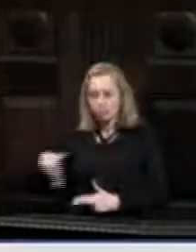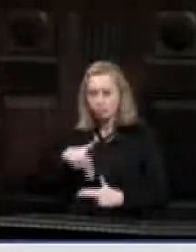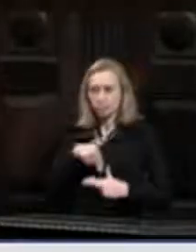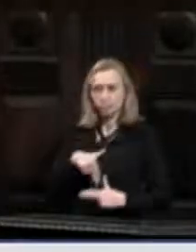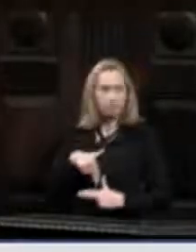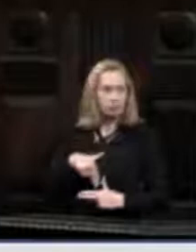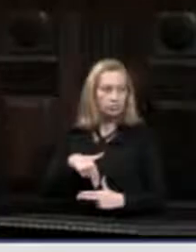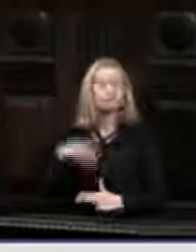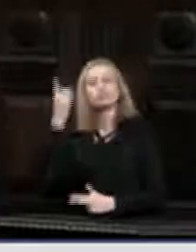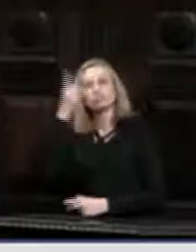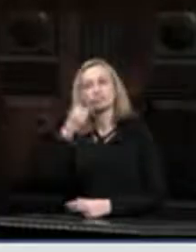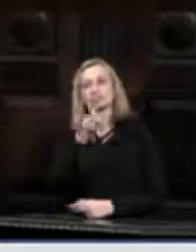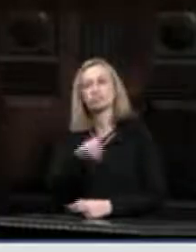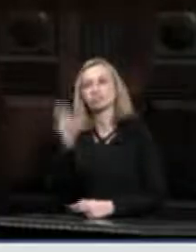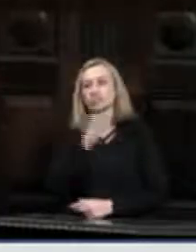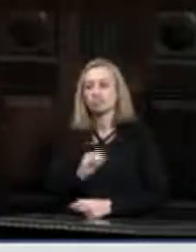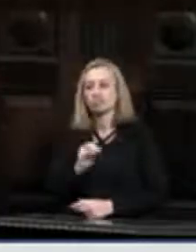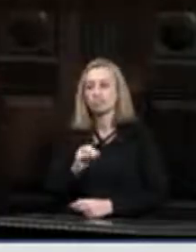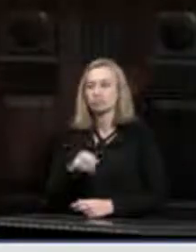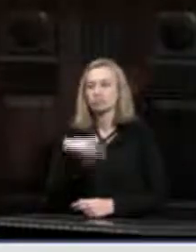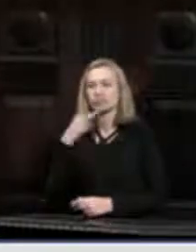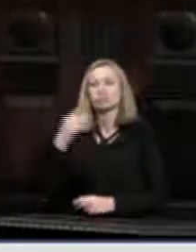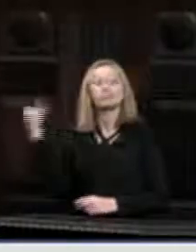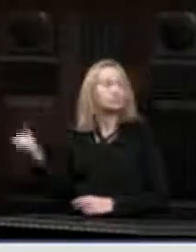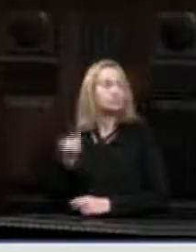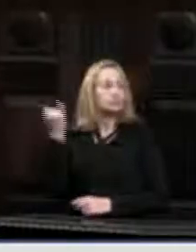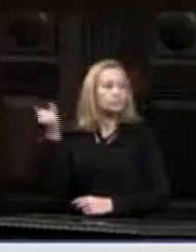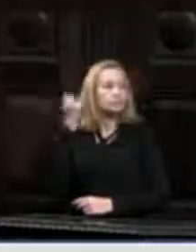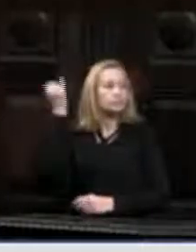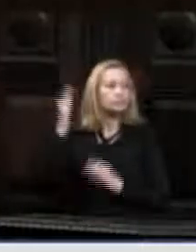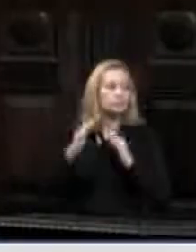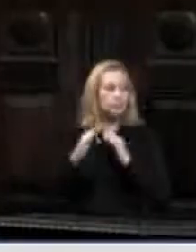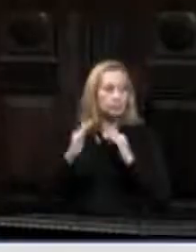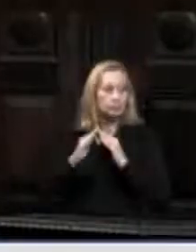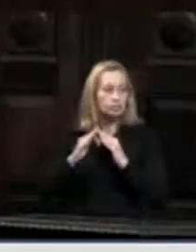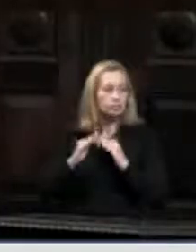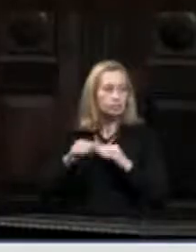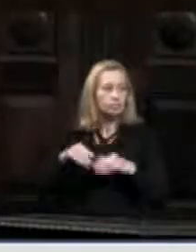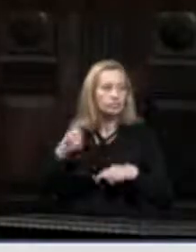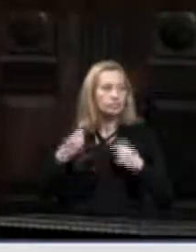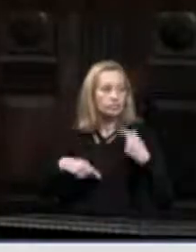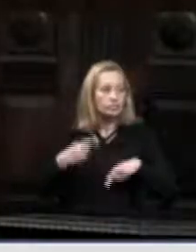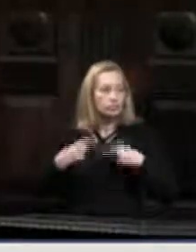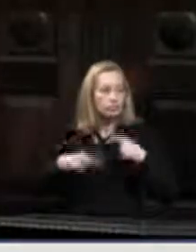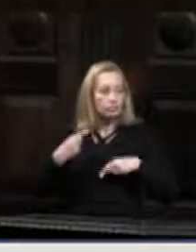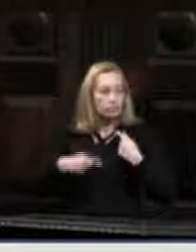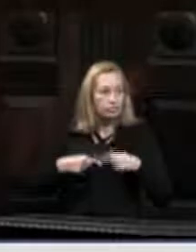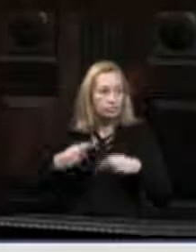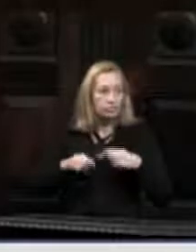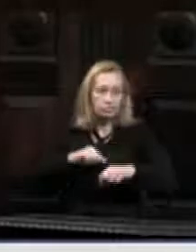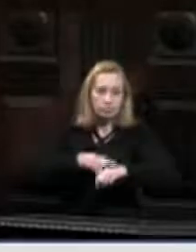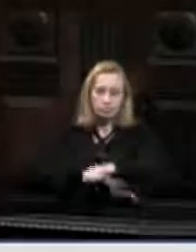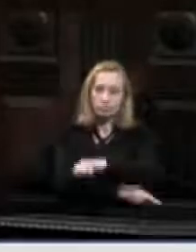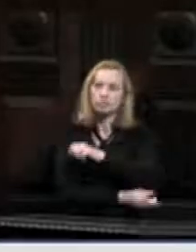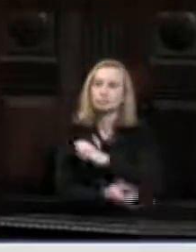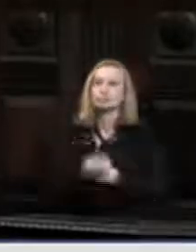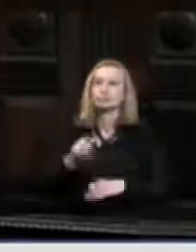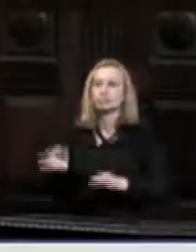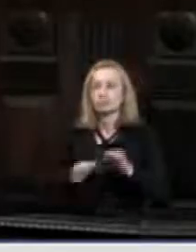advoga a importância de que essa casa debata com alguma profundidade esse